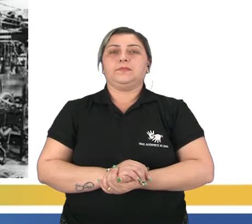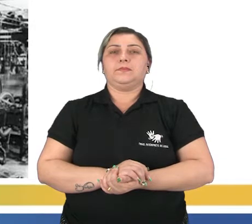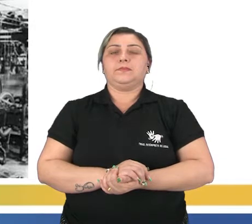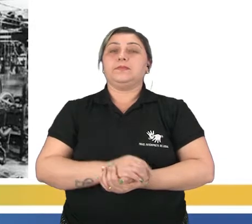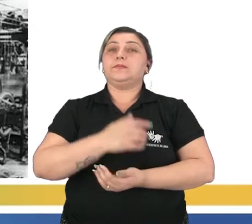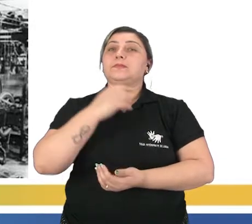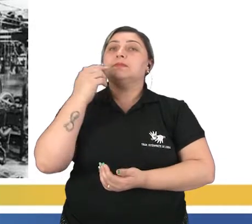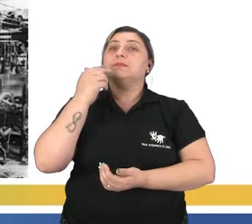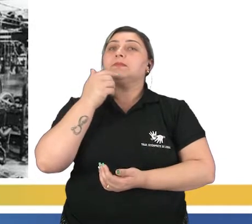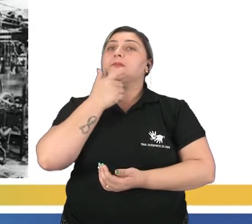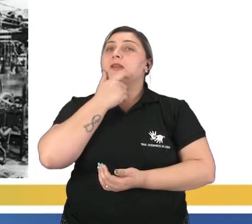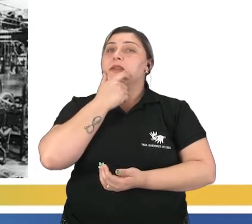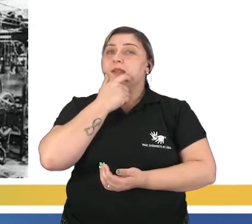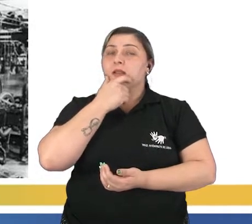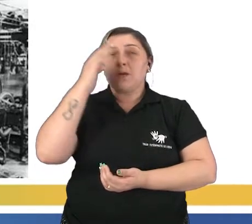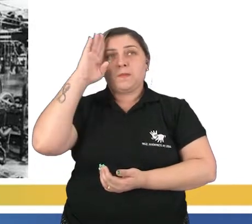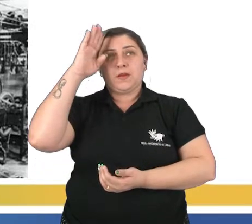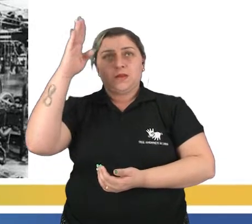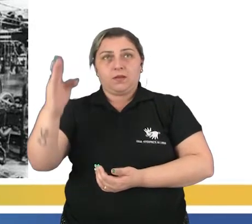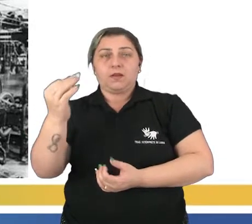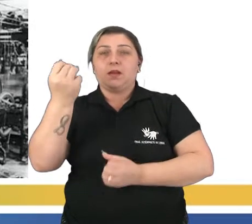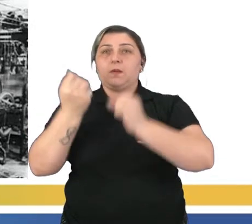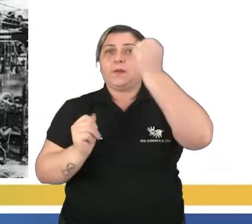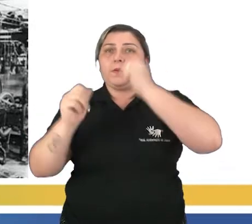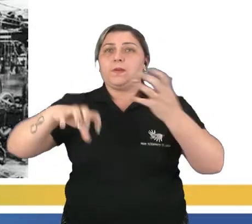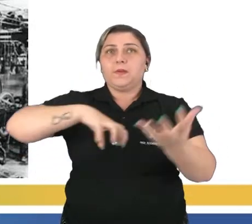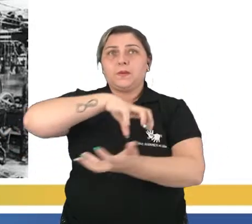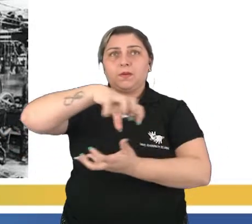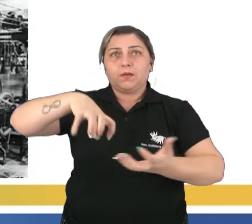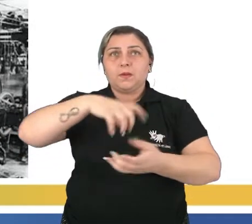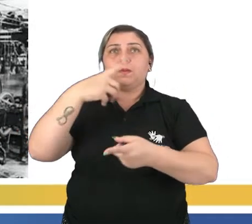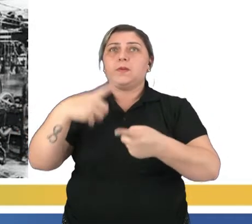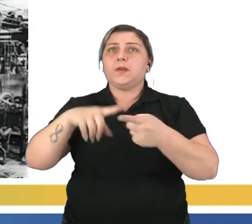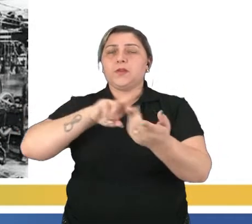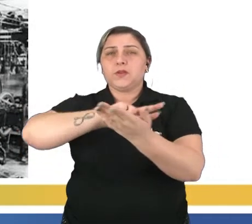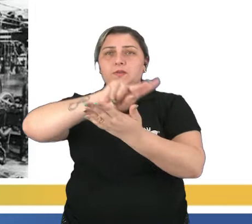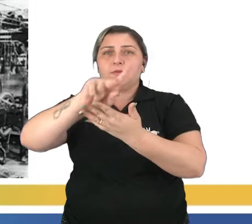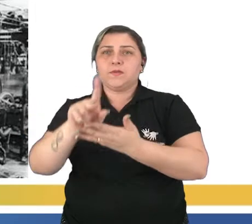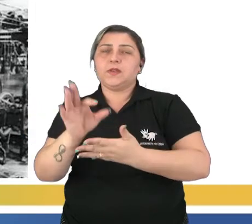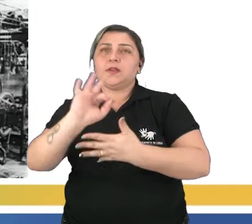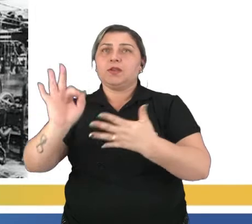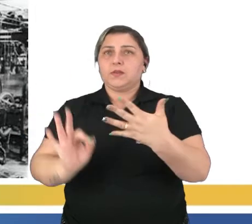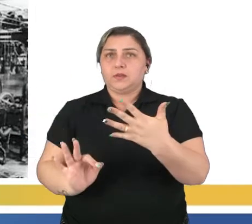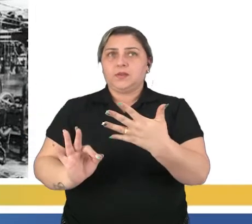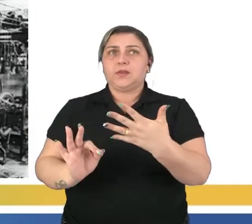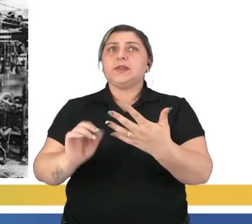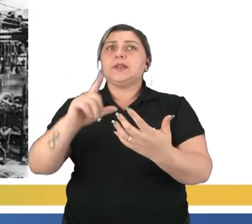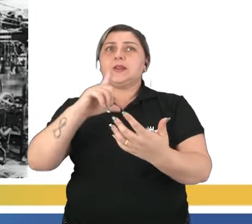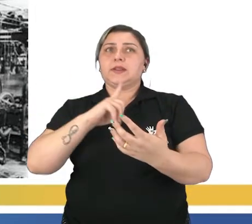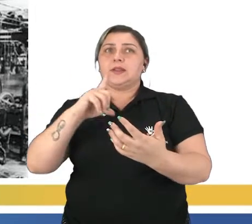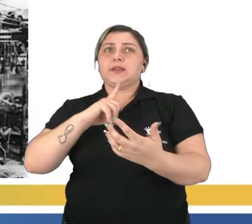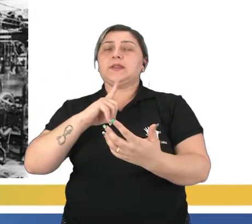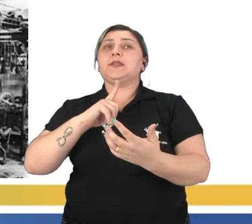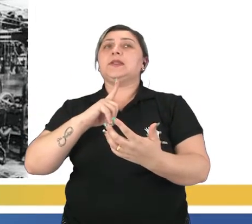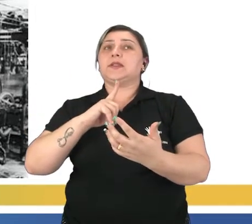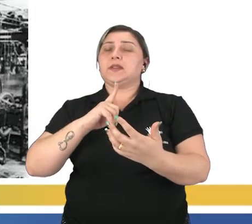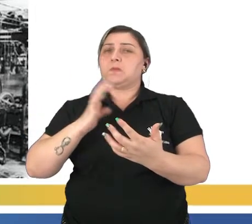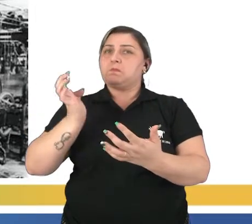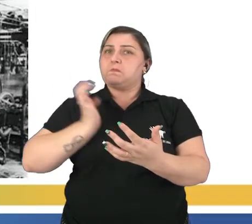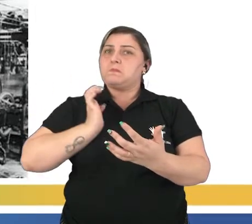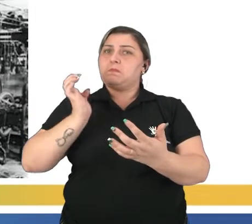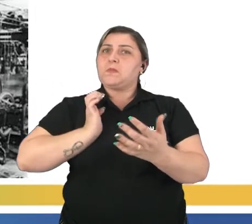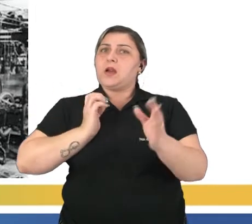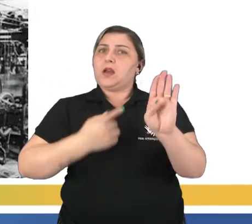A Inglaterra foi precursora na Revolução Industrial devido a diversos fatores, entre eles possuir uma rica